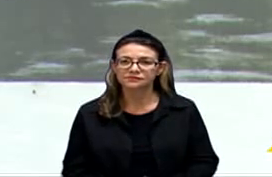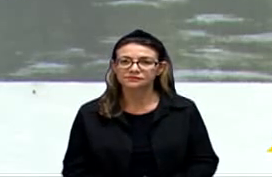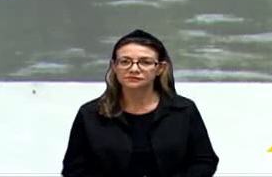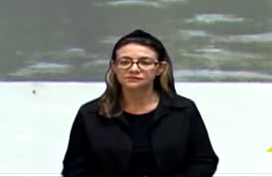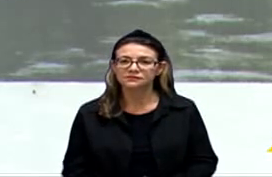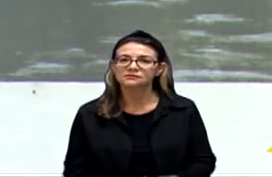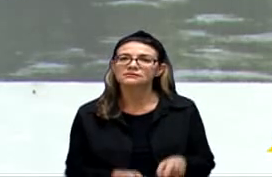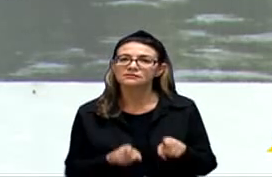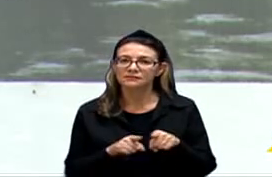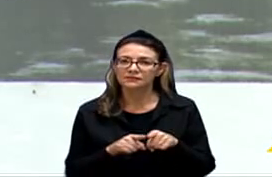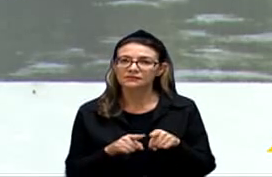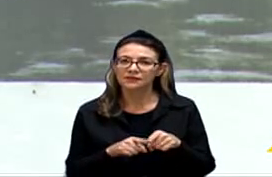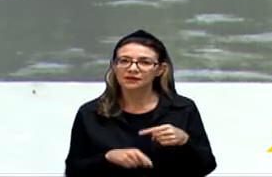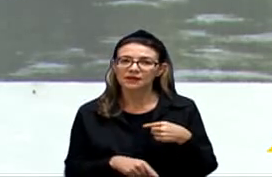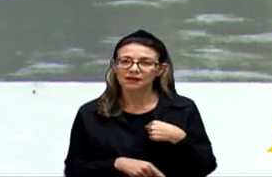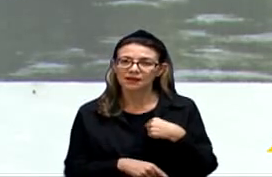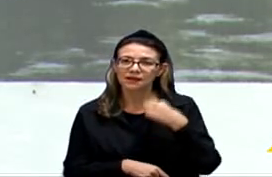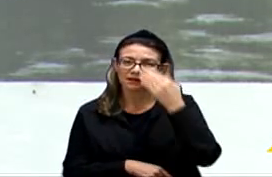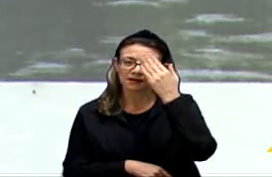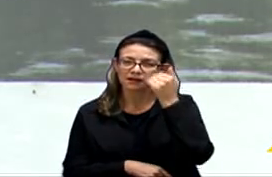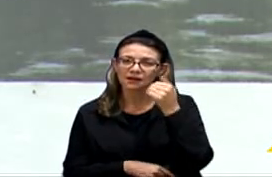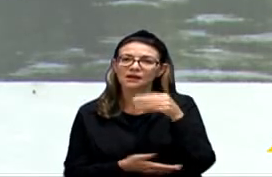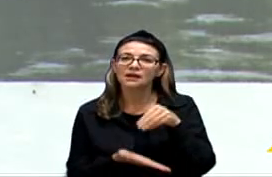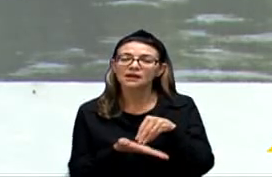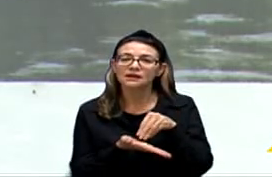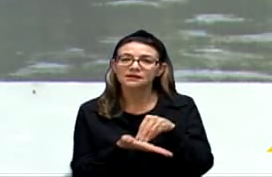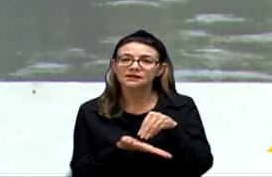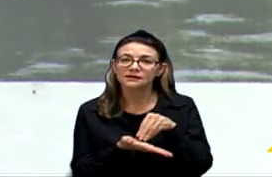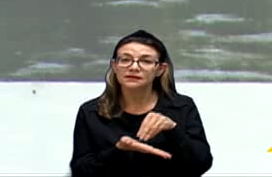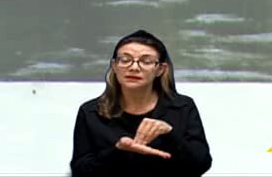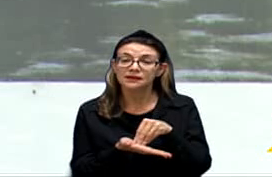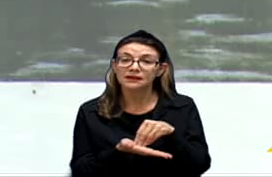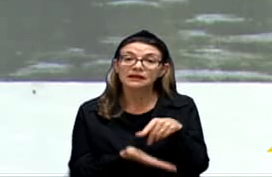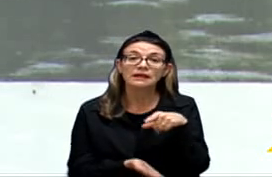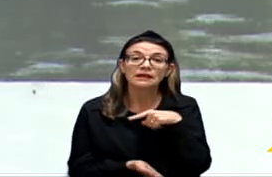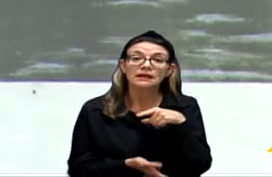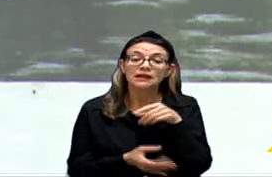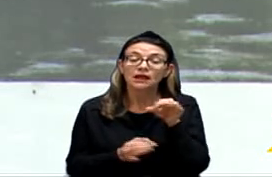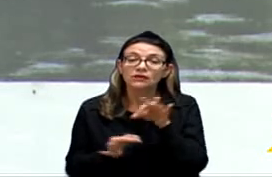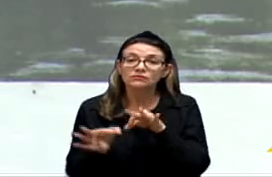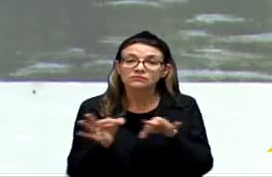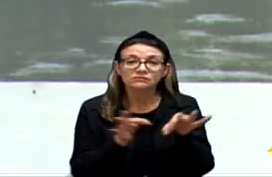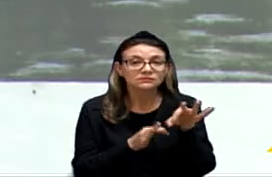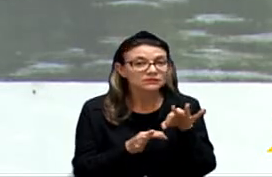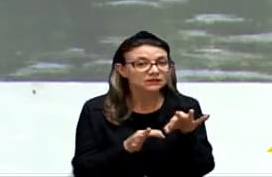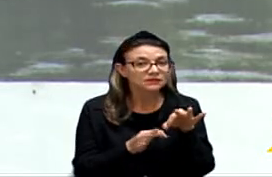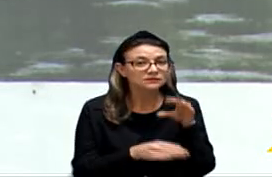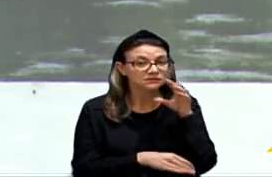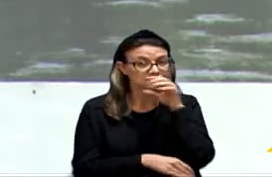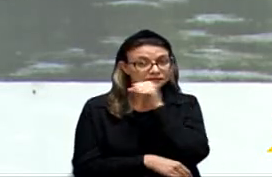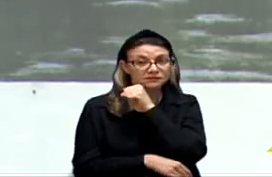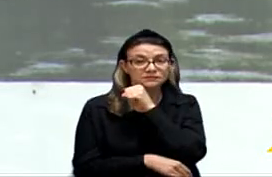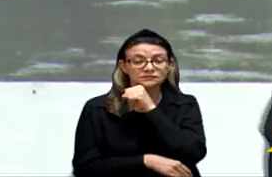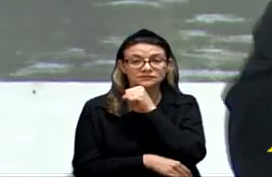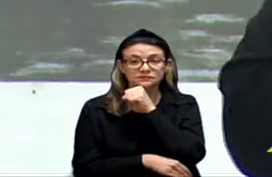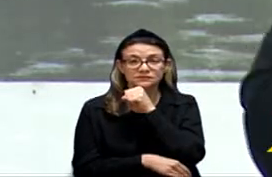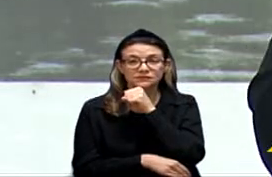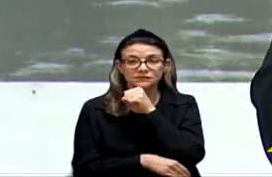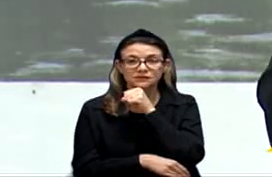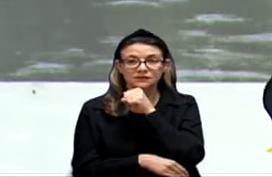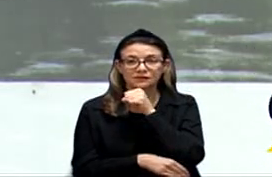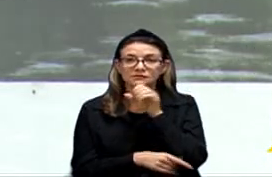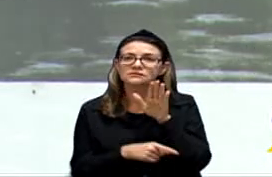também dessa falta se existe algum plano emergencial para suprir essa